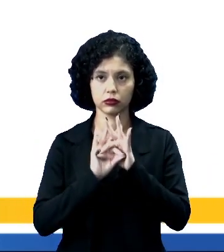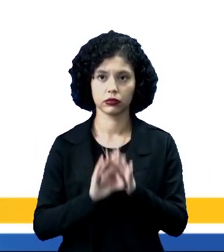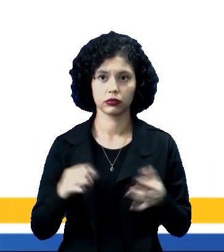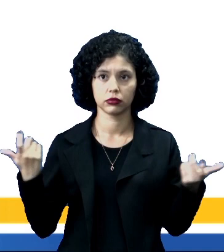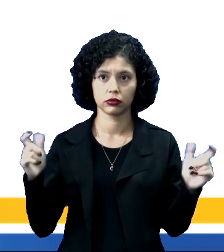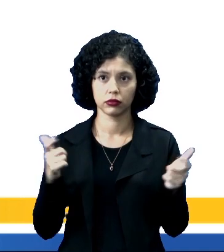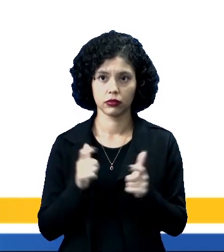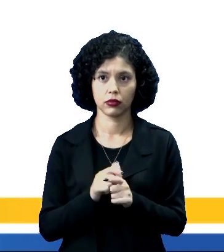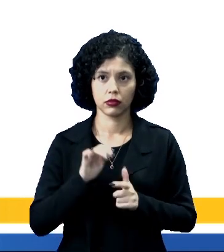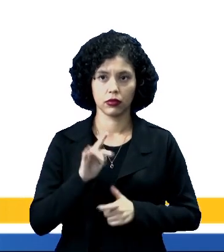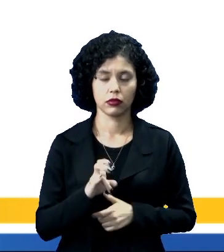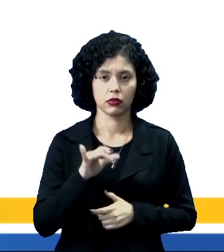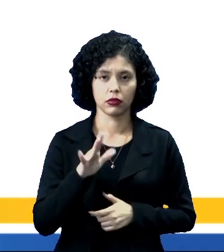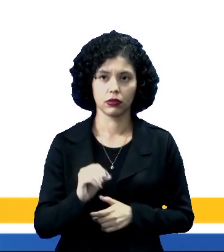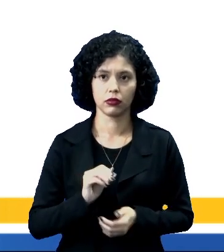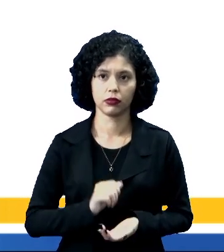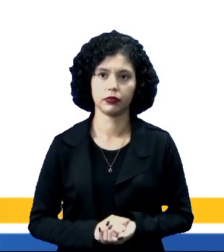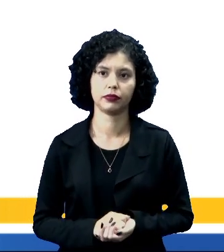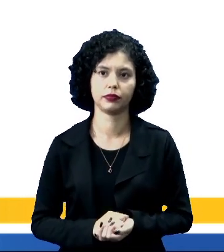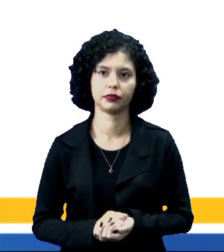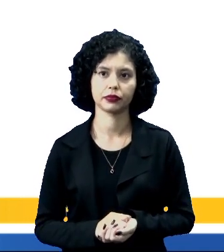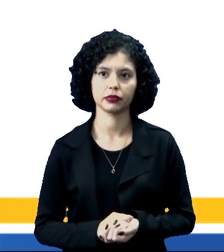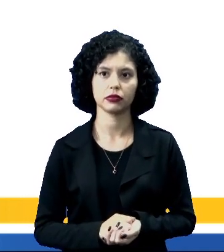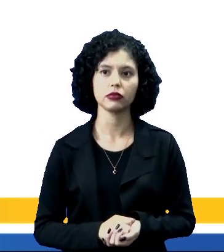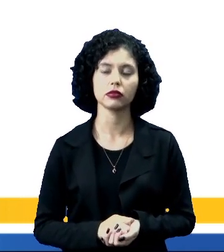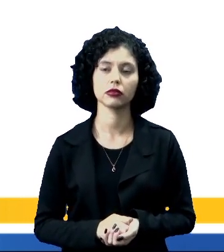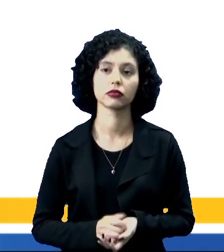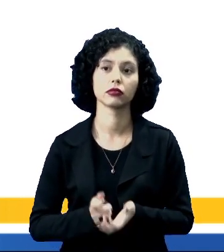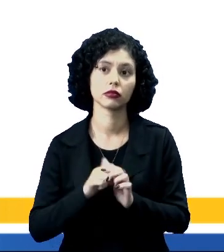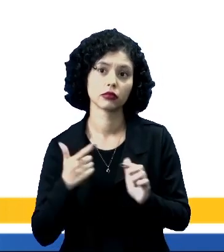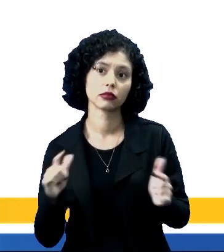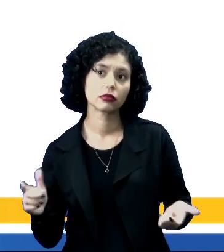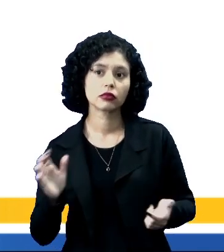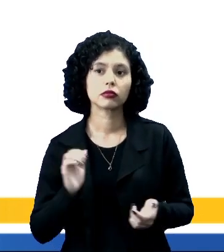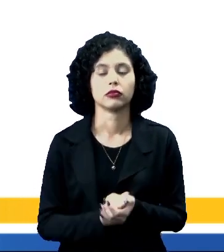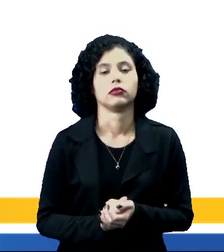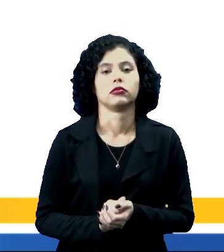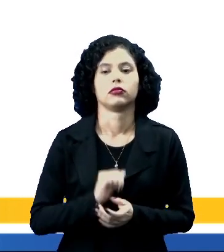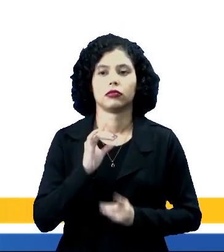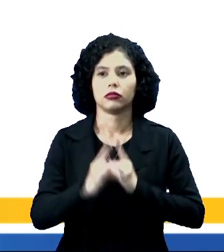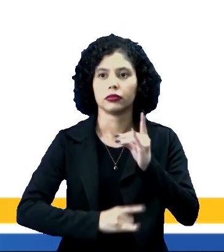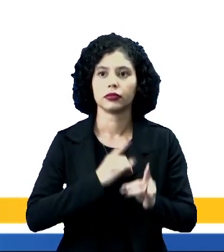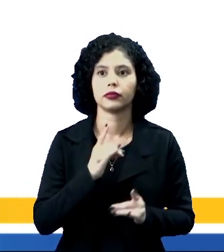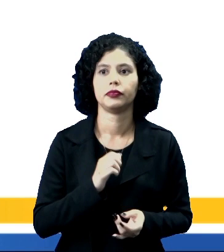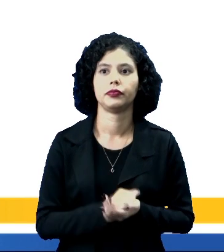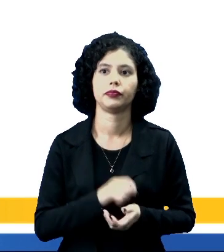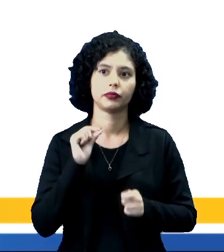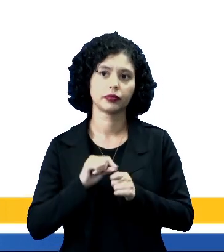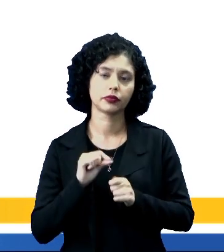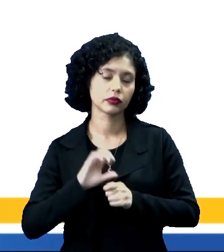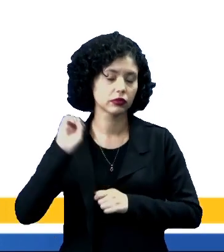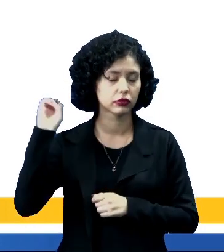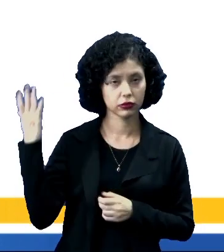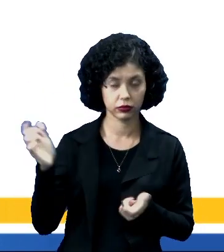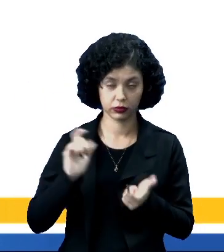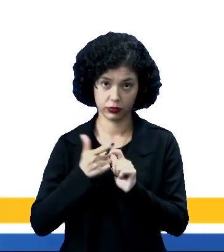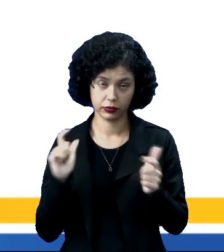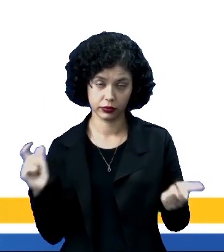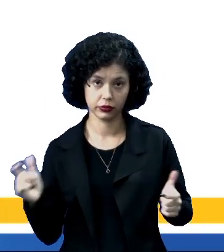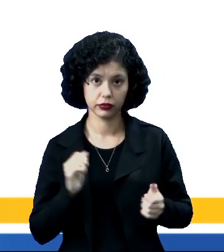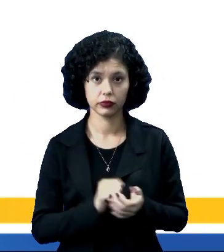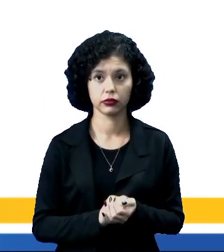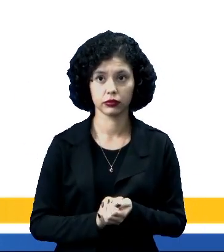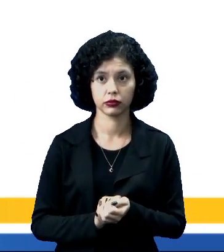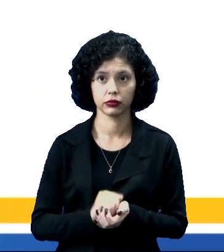relacionado com a diminuição do endométrio letra b o aumento do índice de estrógeno faz com que ocorra o aumento